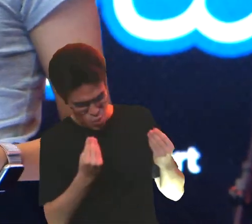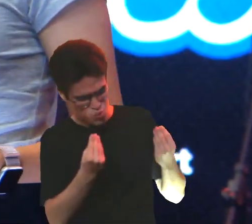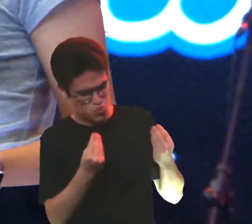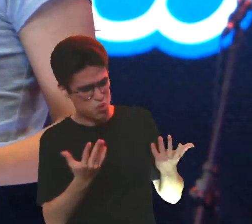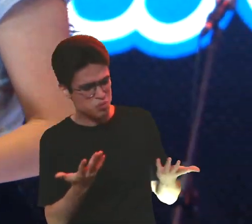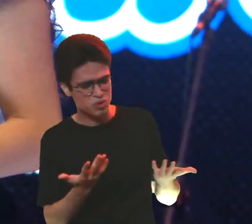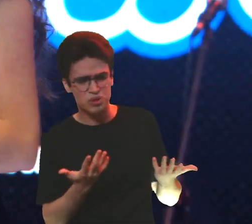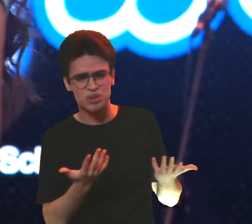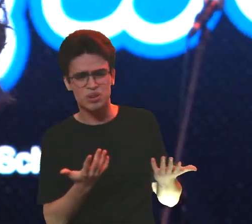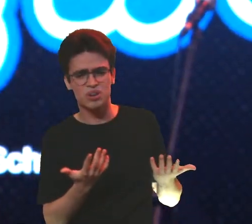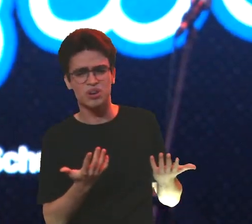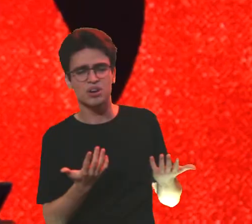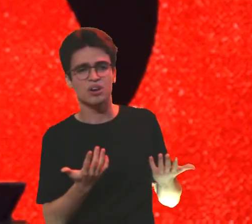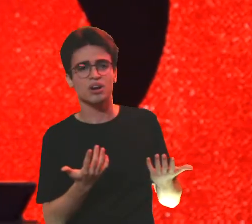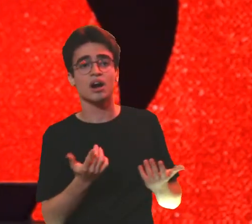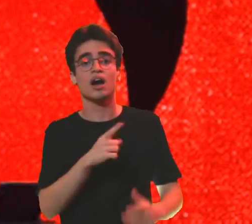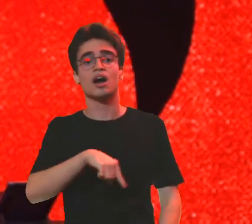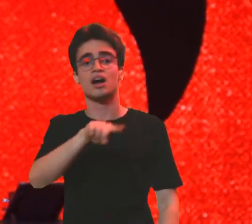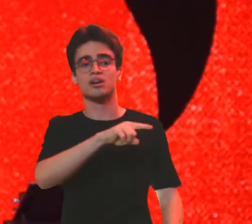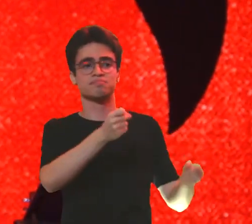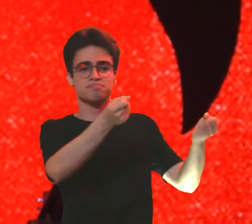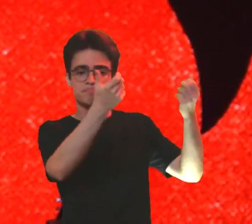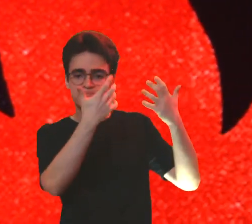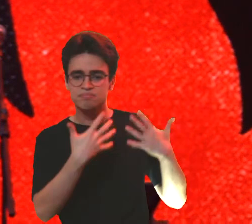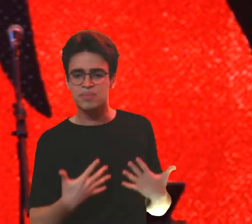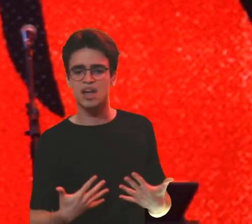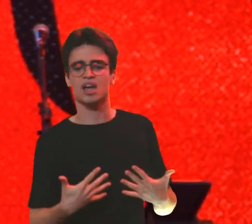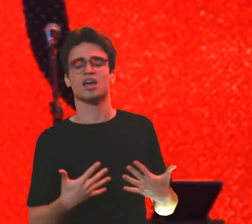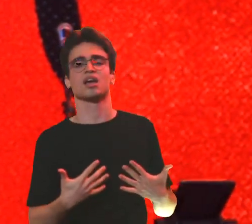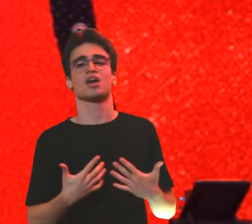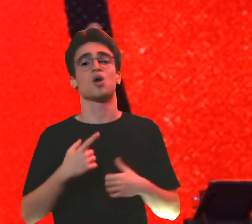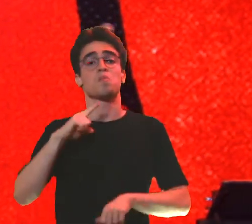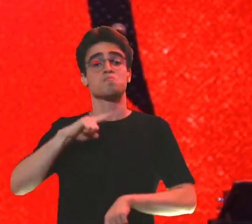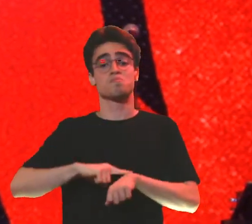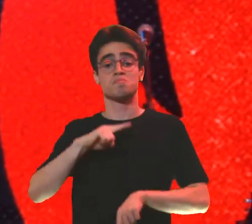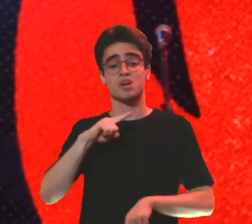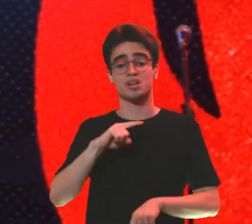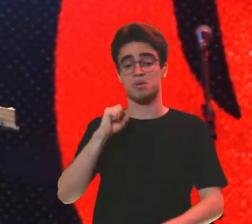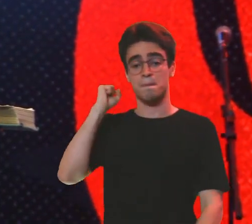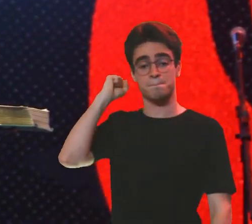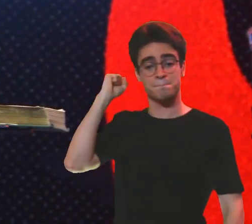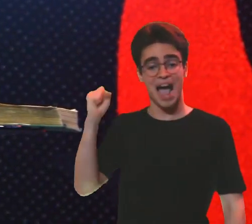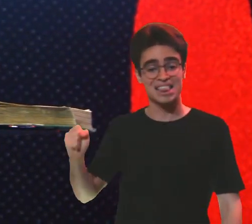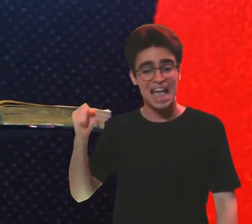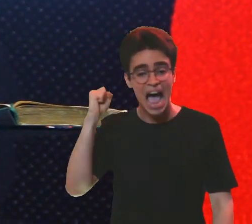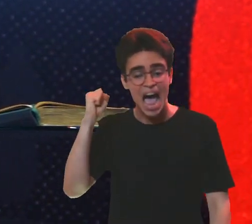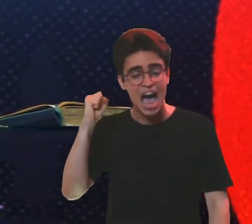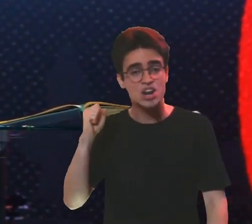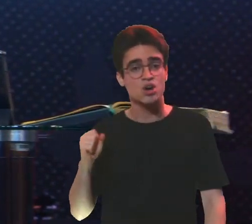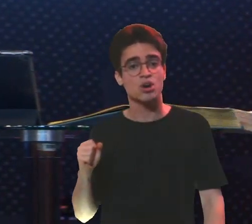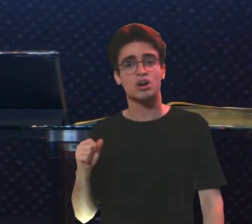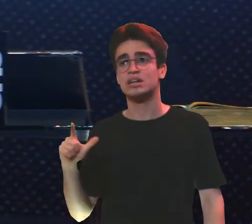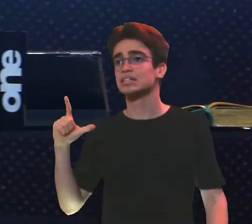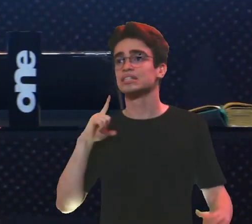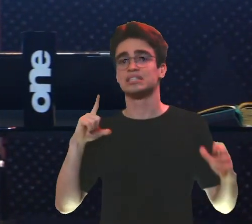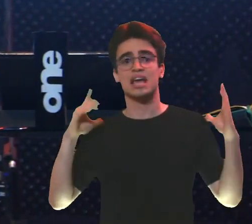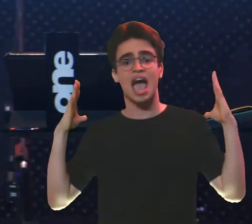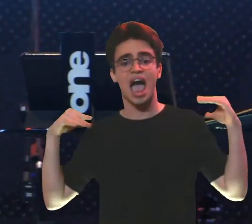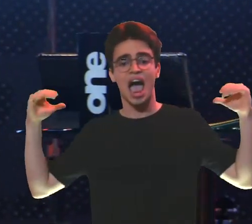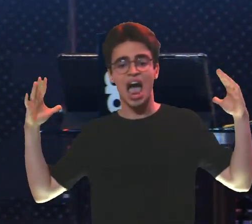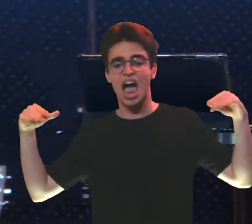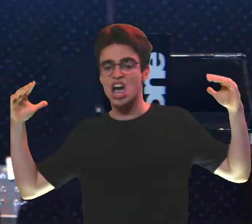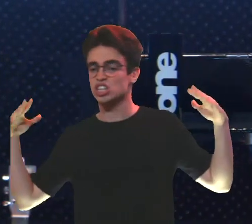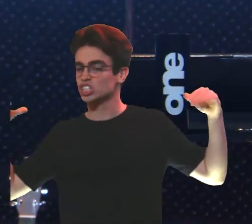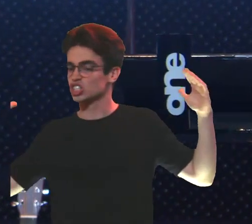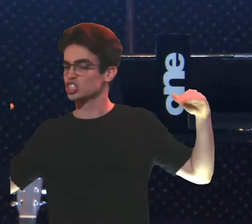assim? E aí aqueles indígenas contam que no momento que eles mataram aqueles homens, anjos começaram a aparecer